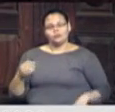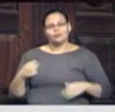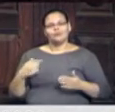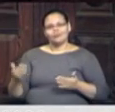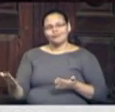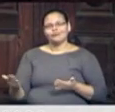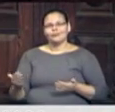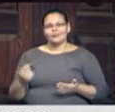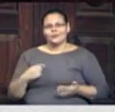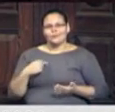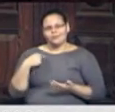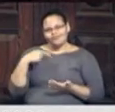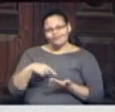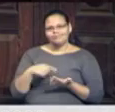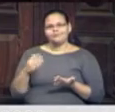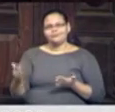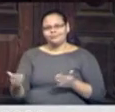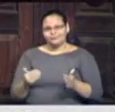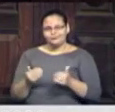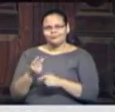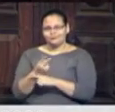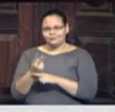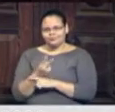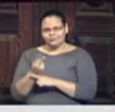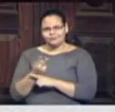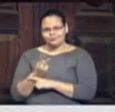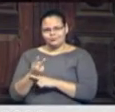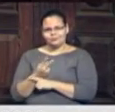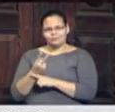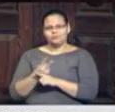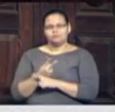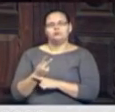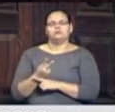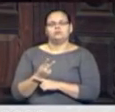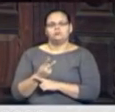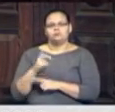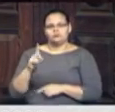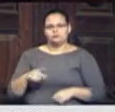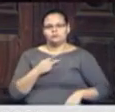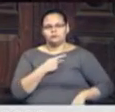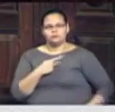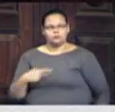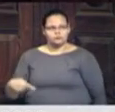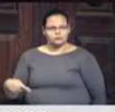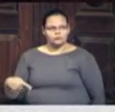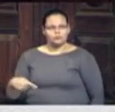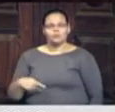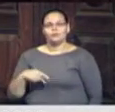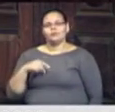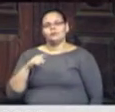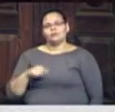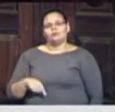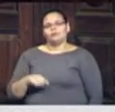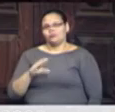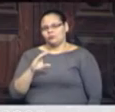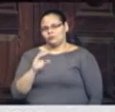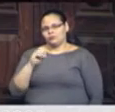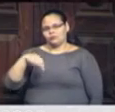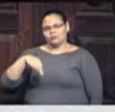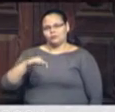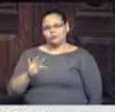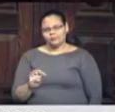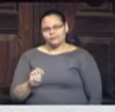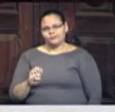acolhendo a demanda de procurar o presidente, deputado Conte Bittencourt,